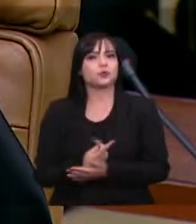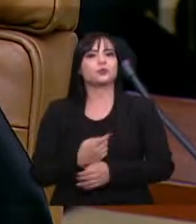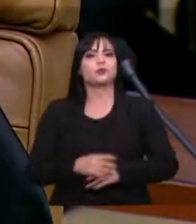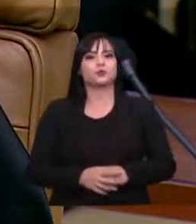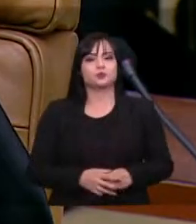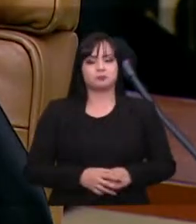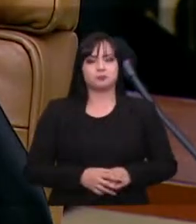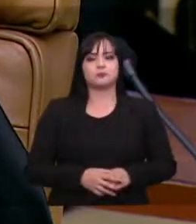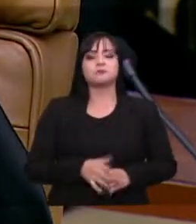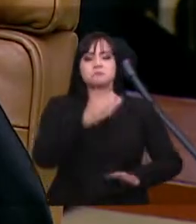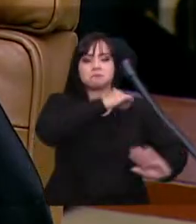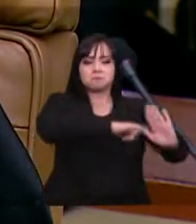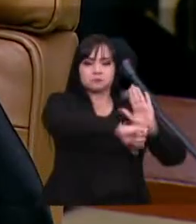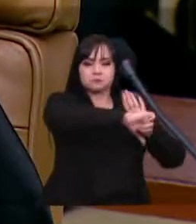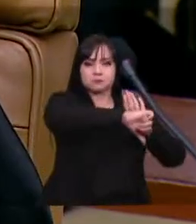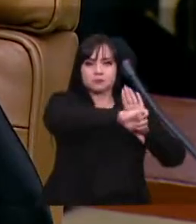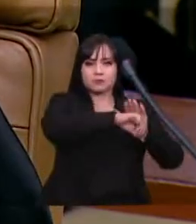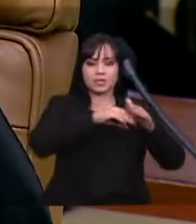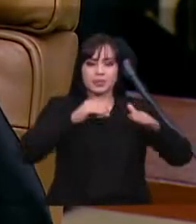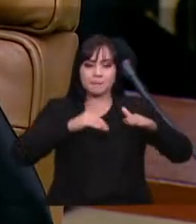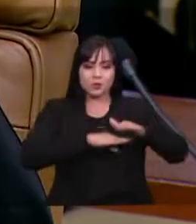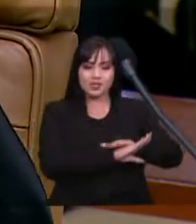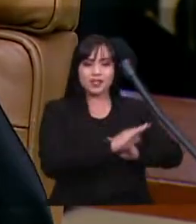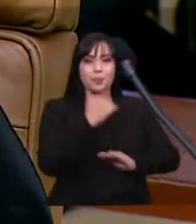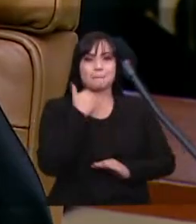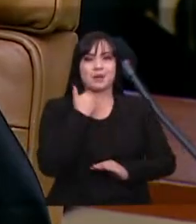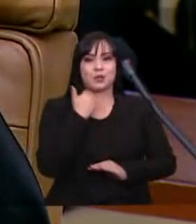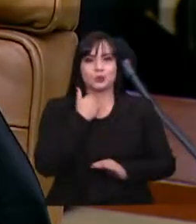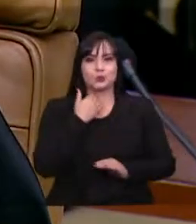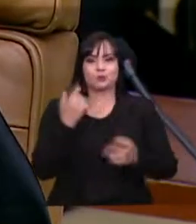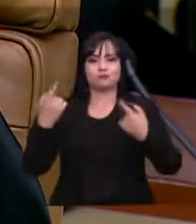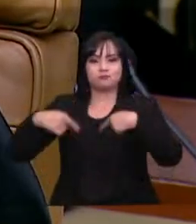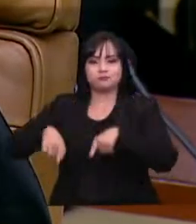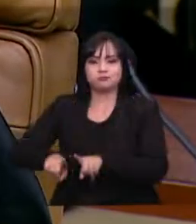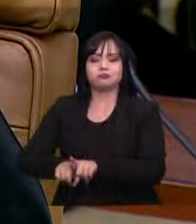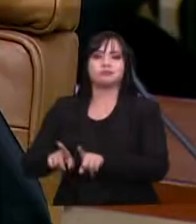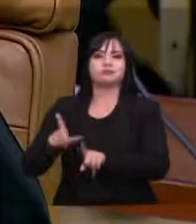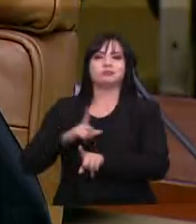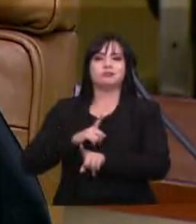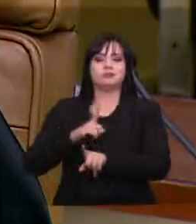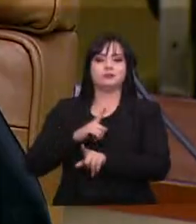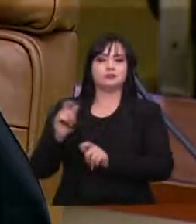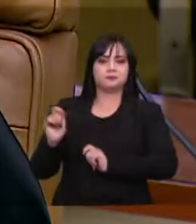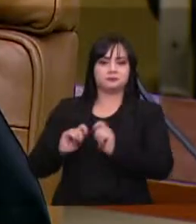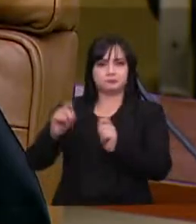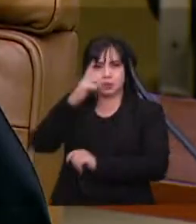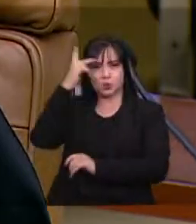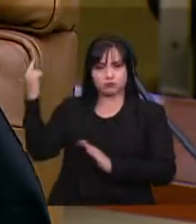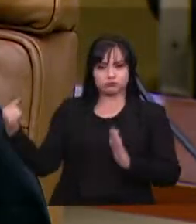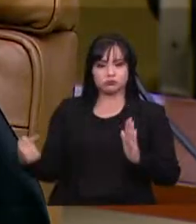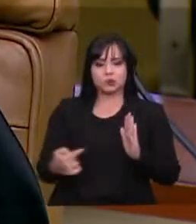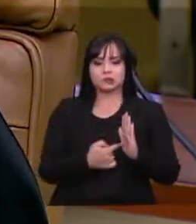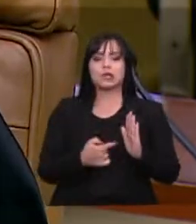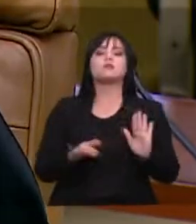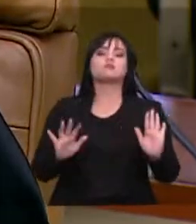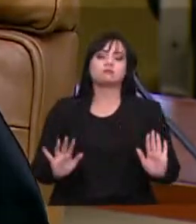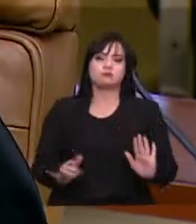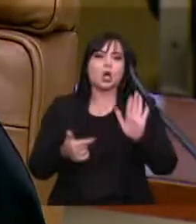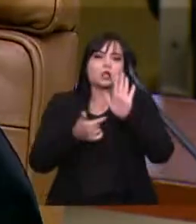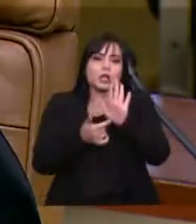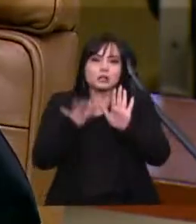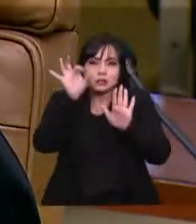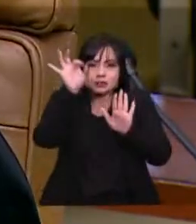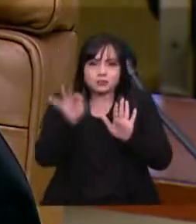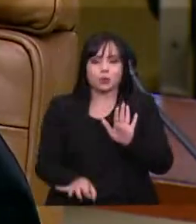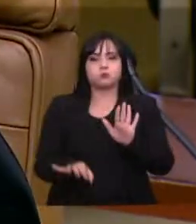depositado nas contas correntes da sociedade empresárias controlados pelo referido acusado demonstrando com